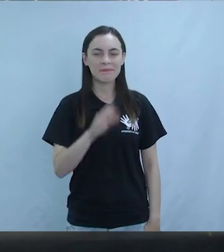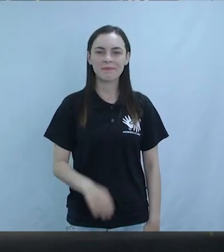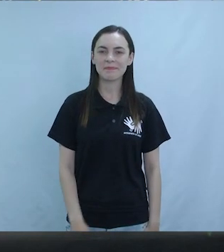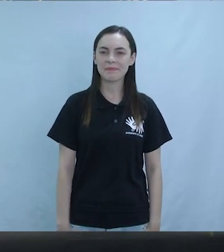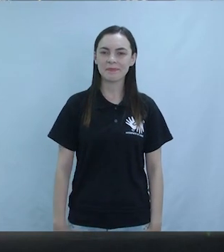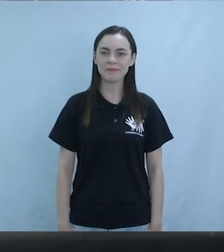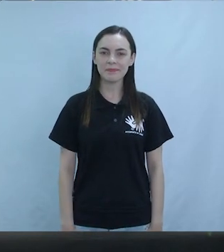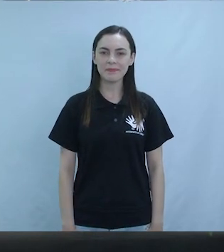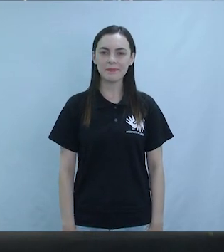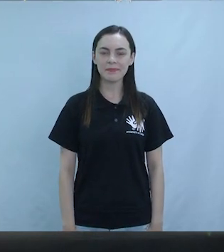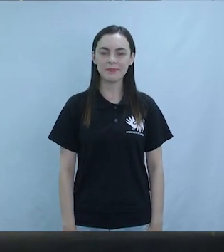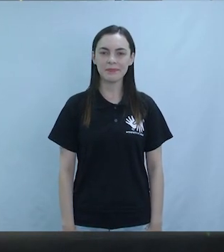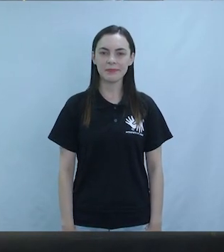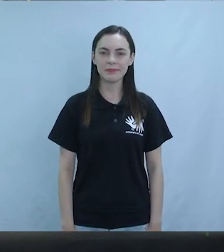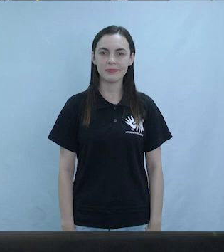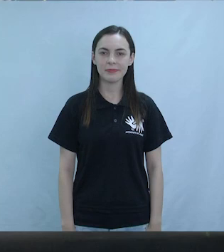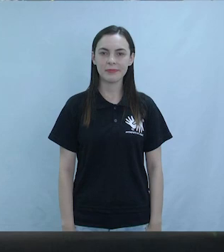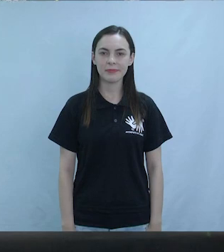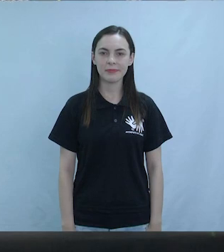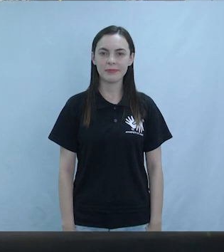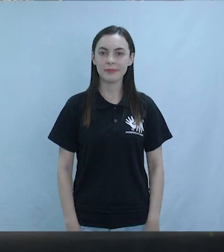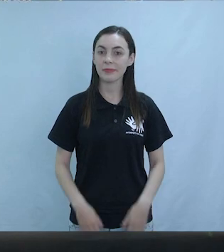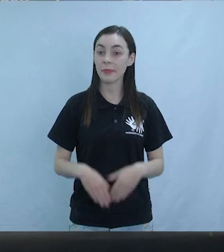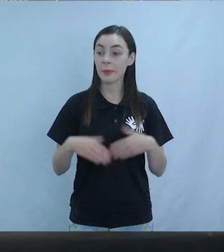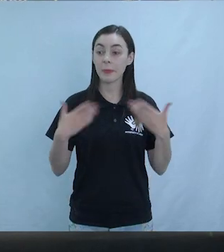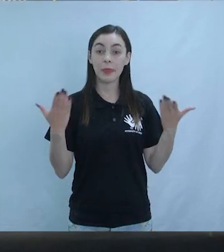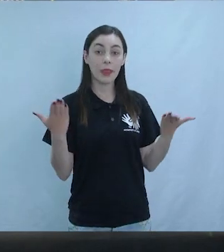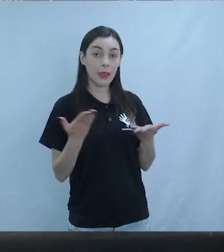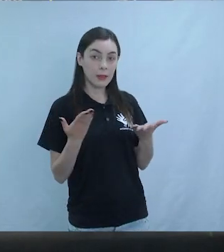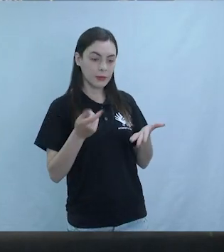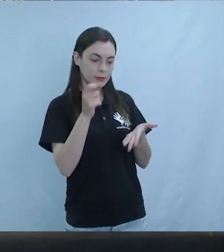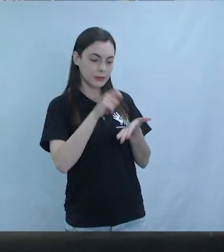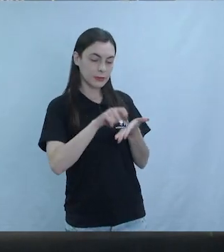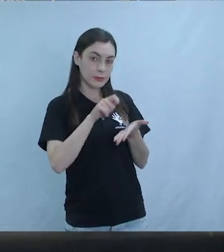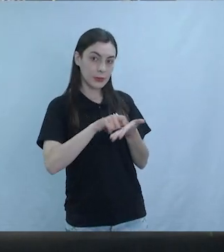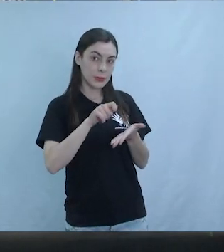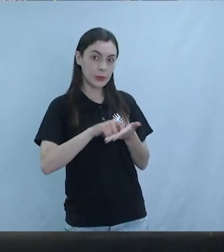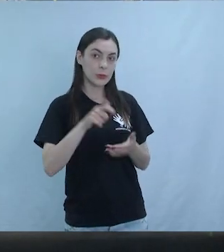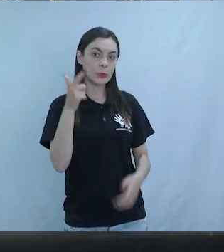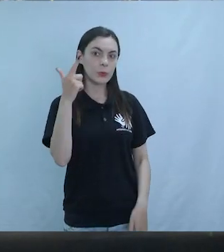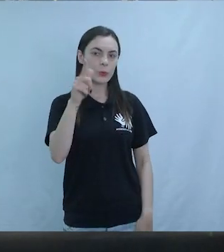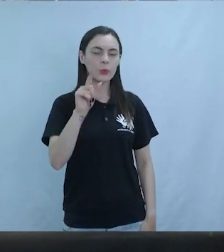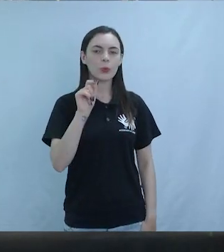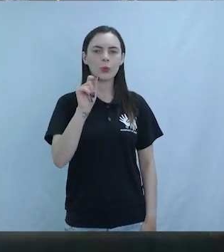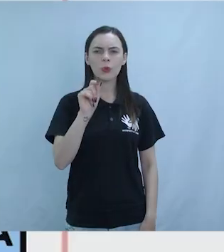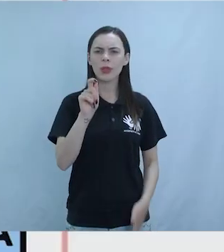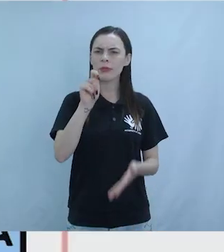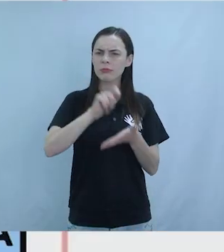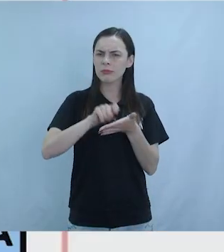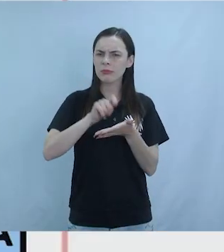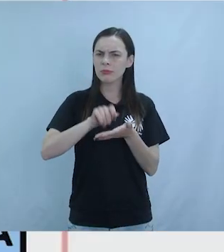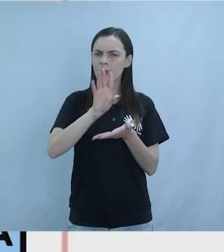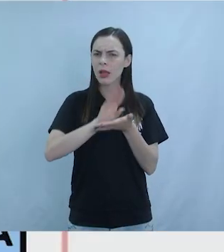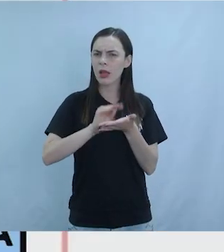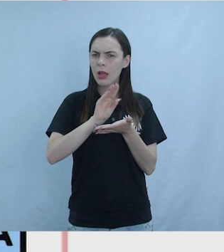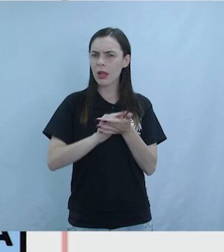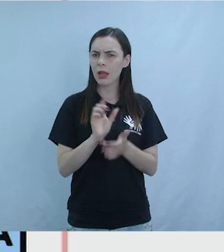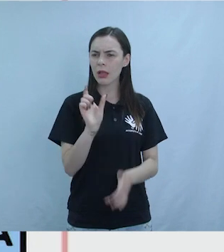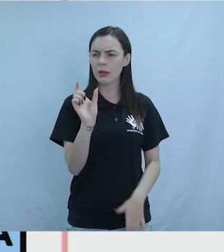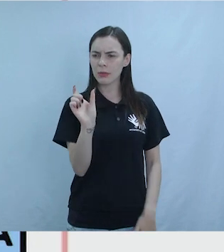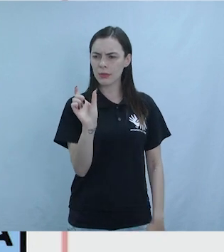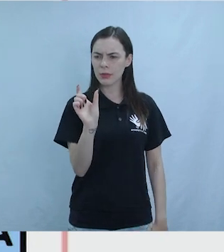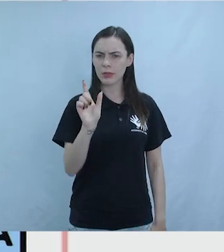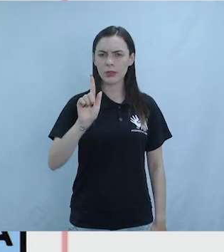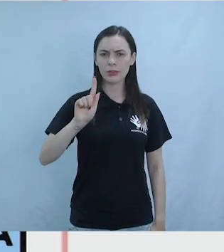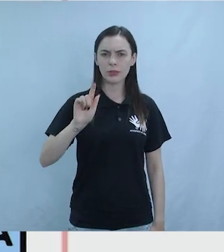legal, né? Agora nós vamos para o nosso próximo registro também. Vocês vão registrar no caderno de